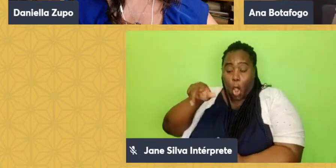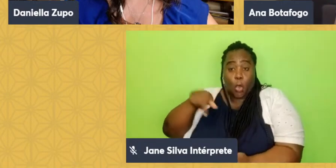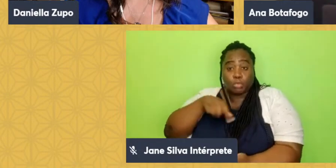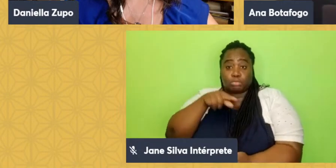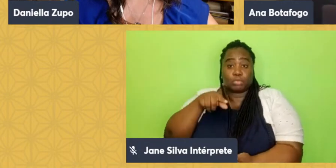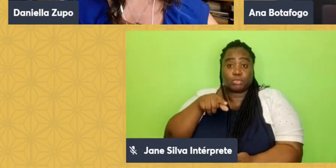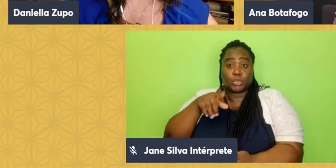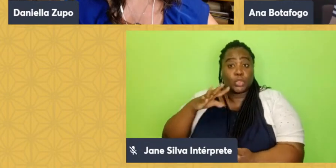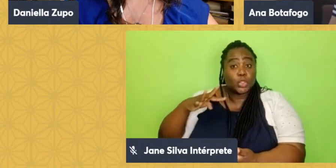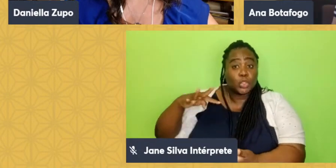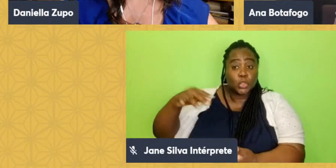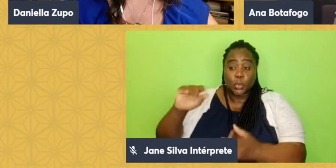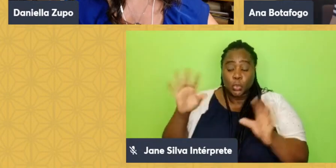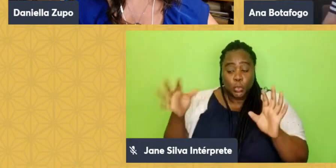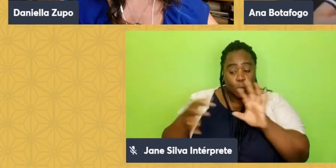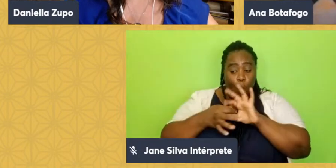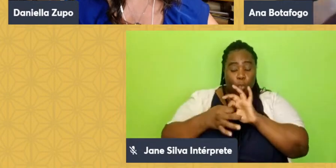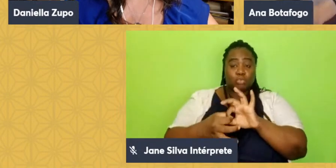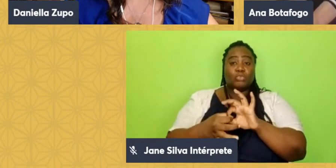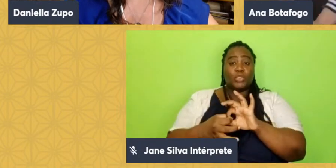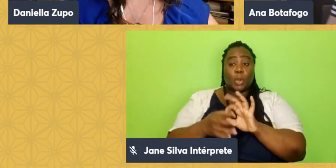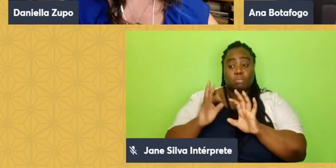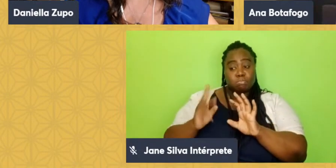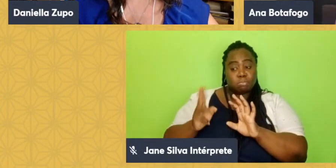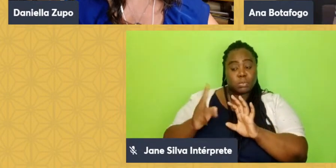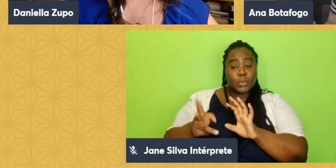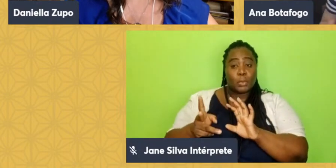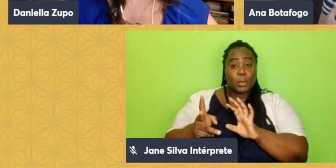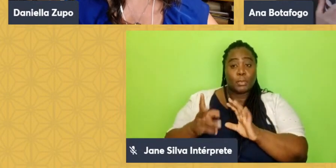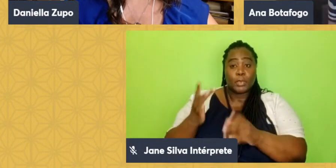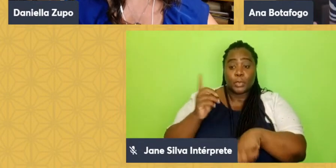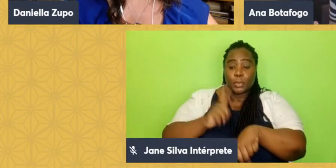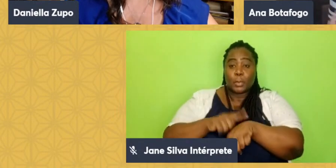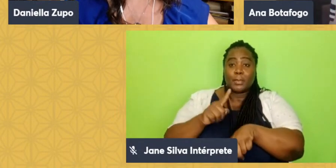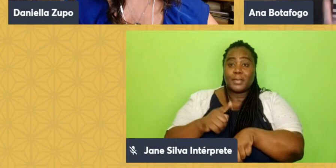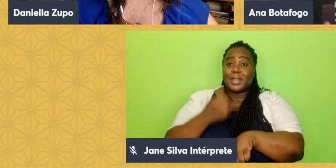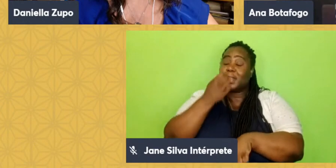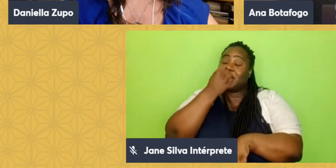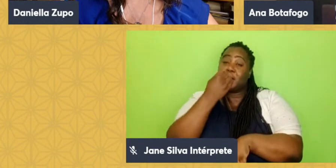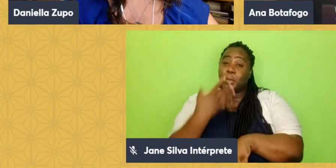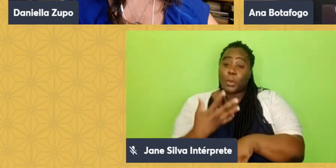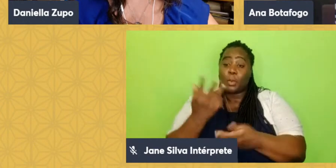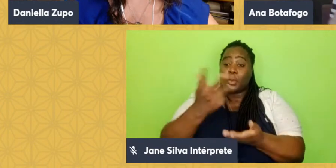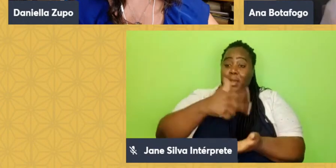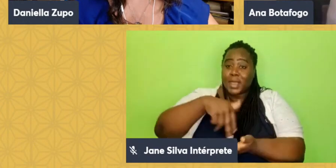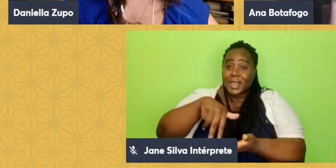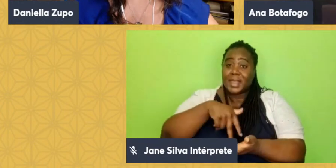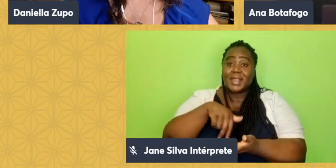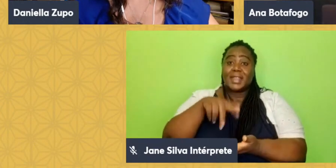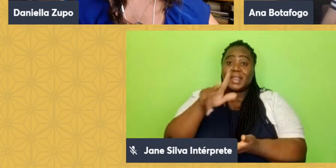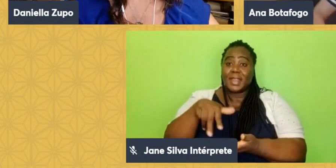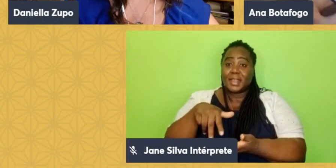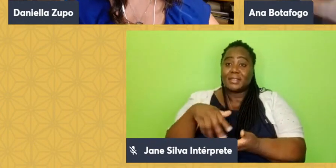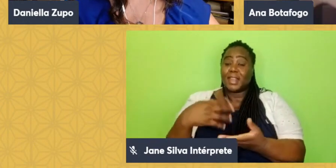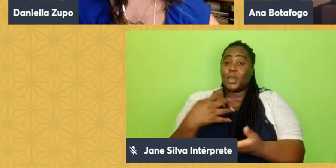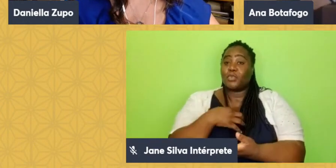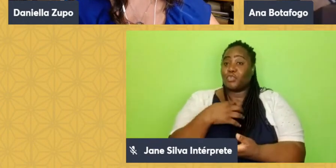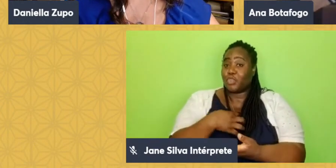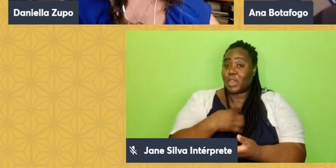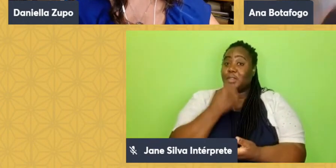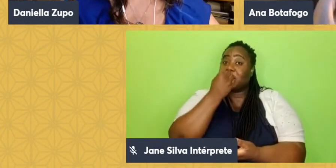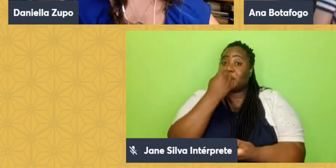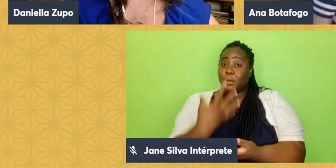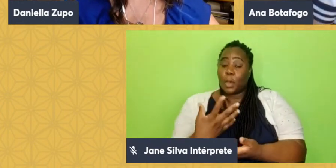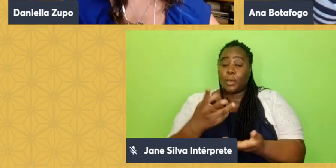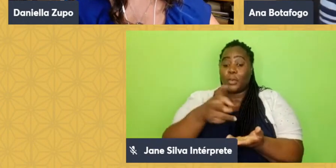estarmos todos unidos numa mesma atmosfera e Que bom que a dança é um meio que